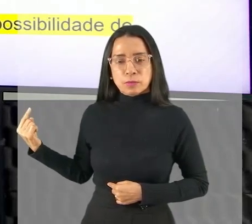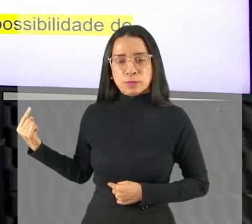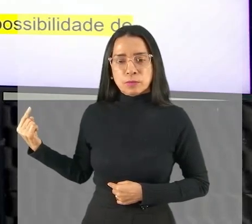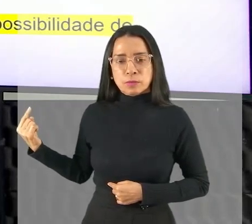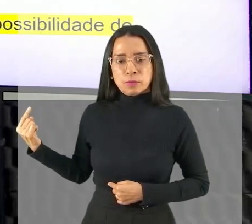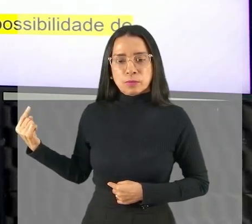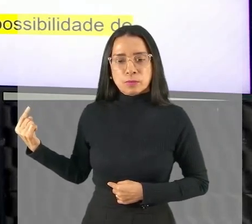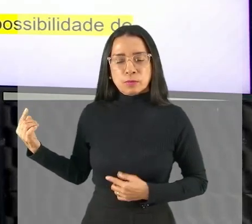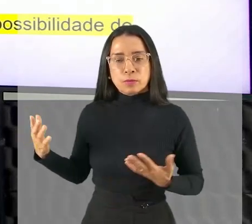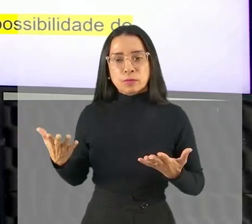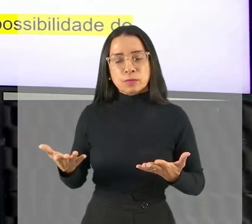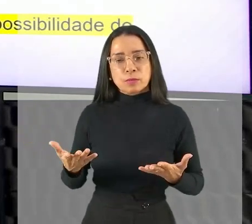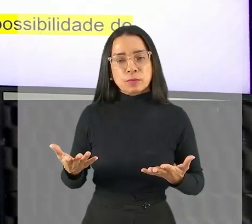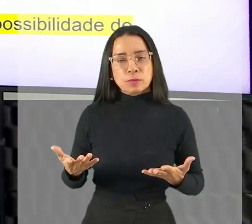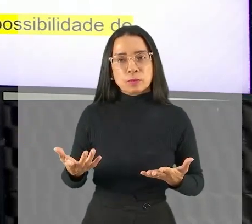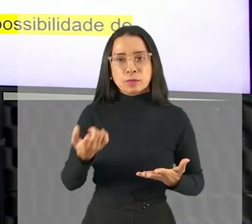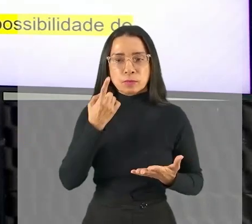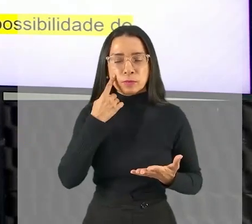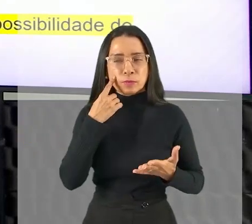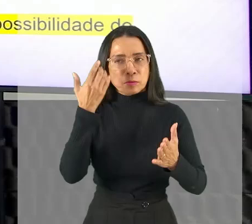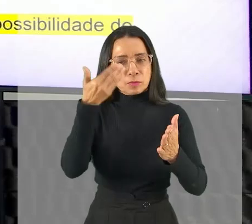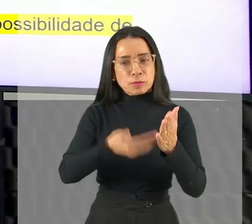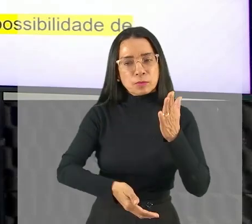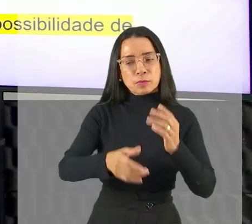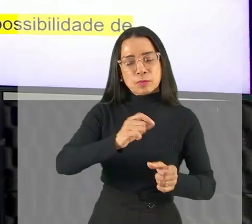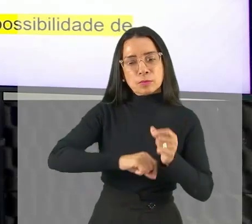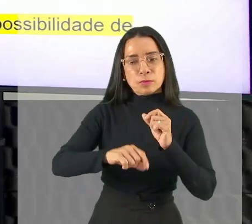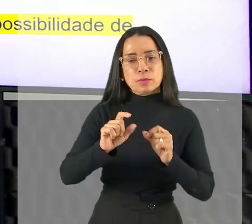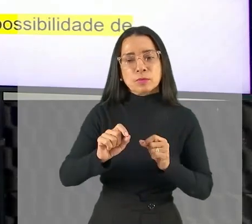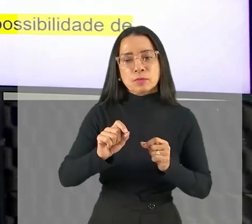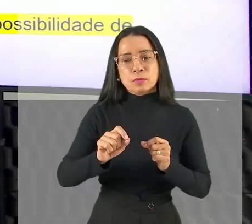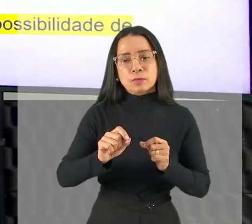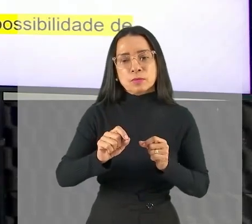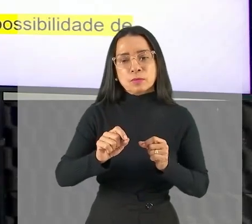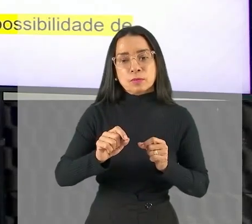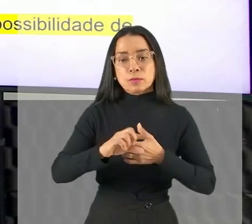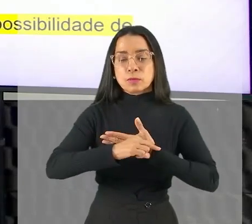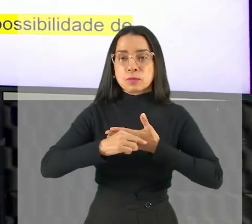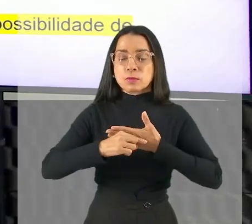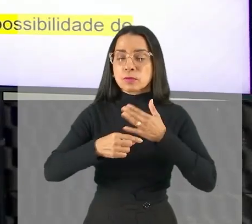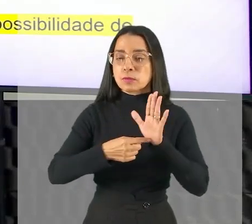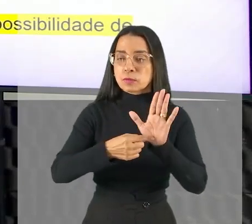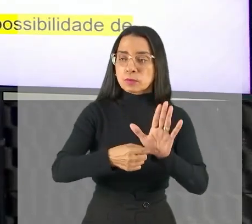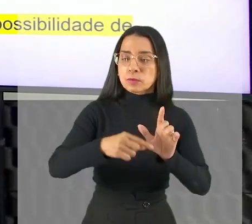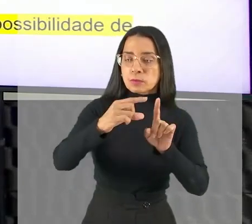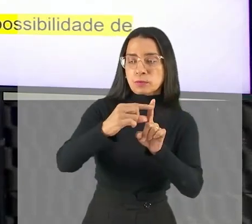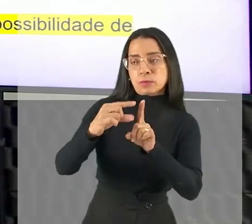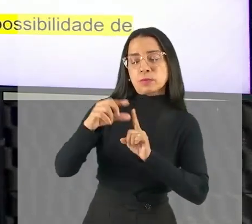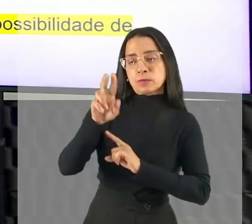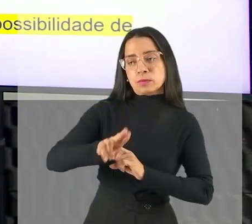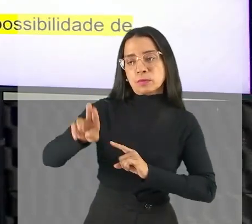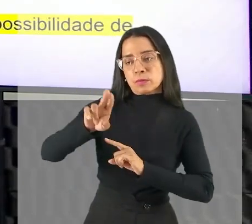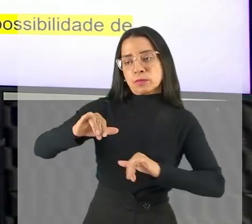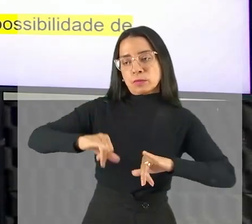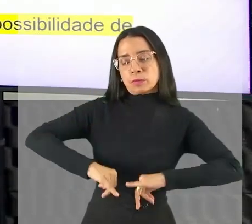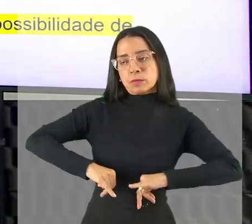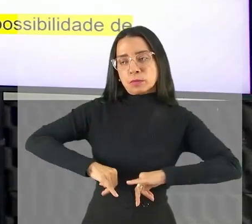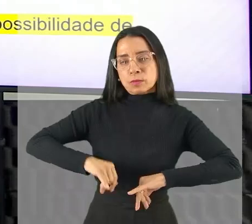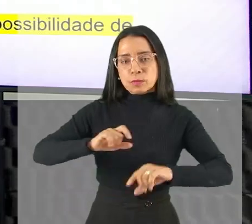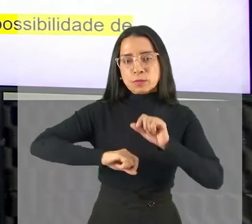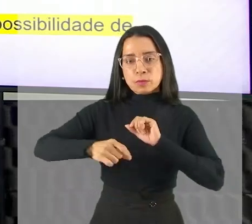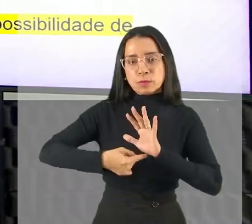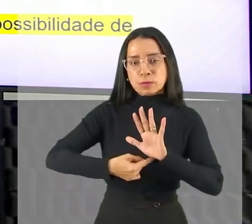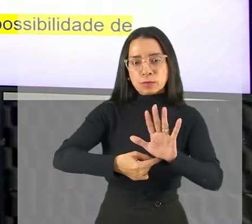gente vê que ele trata uma perda lá. Que perda é essa que esse autor traz? E a gente vê que as palavras que ele usa, esse sofrimento que ele